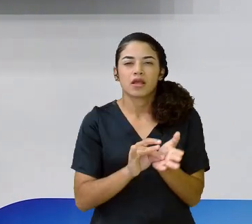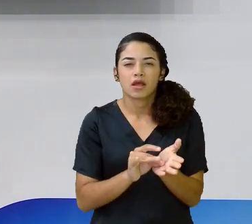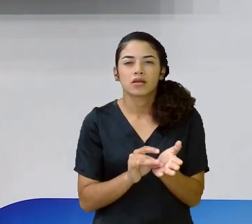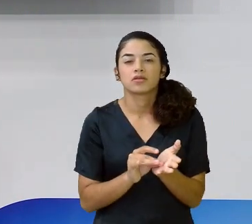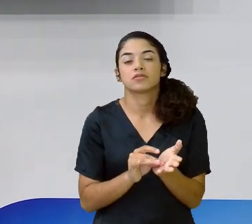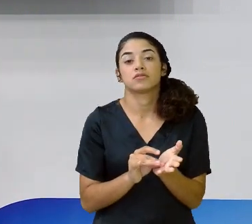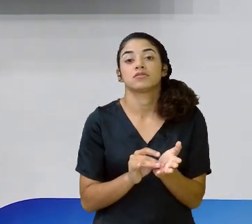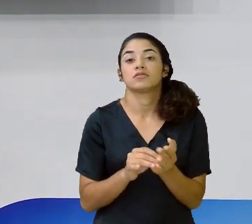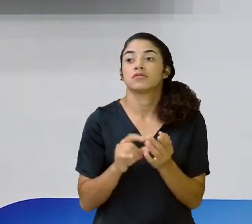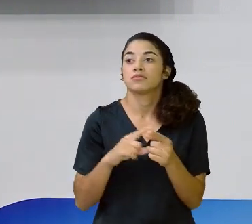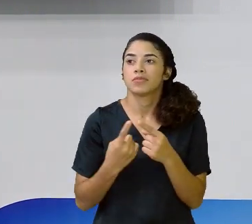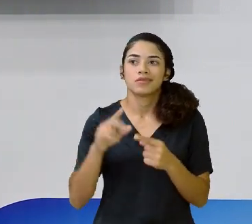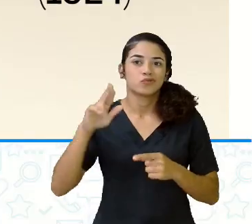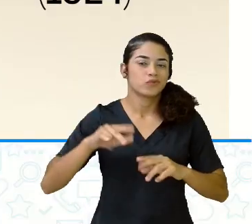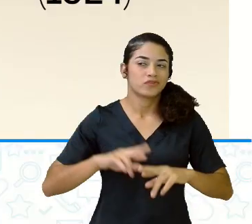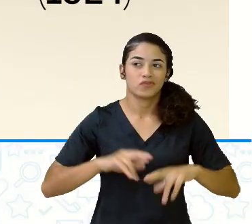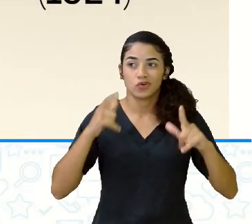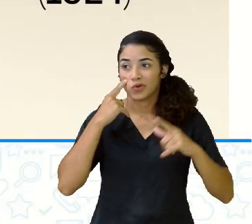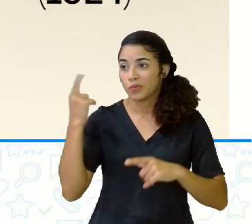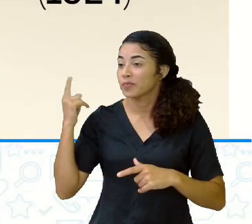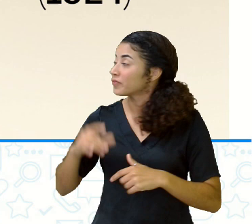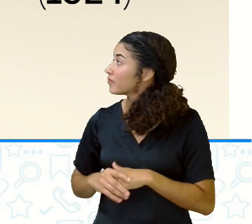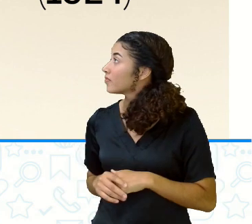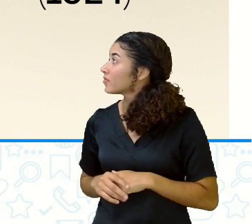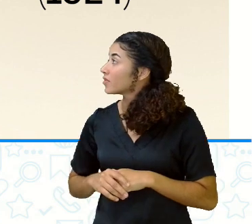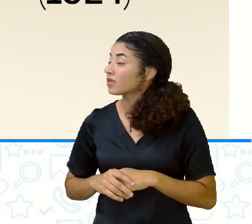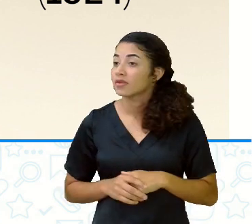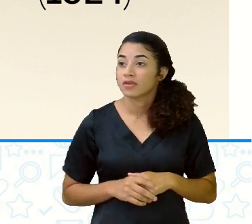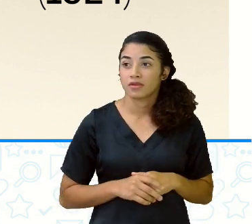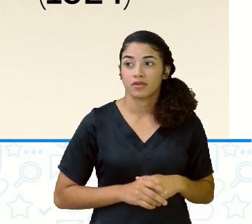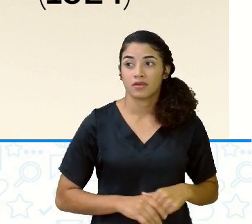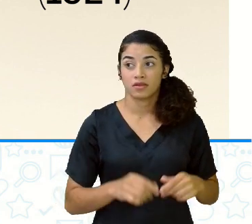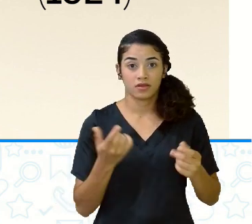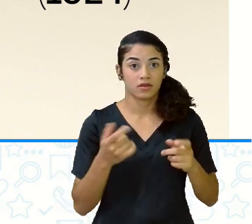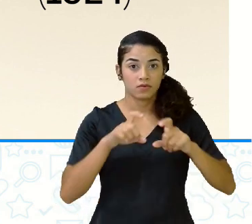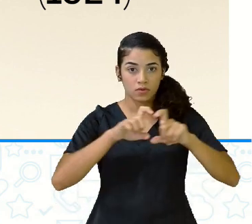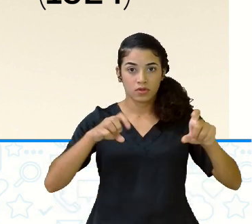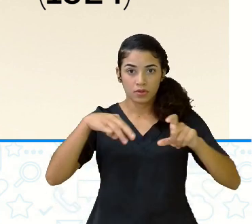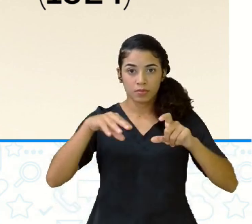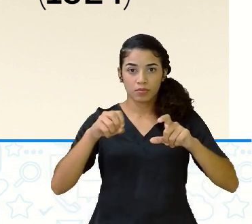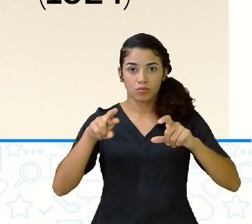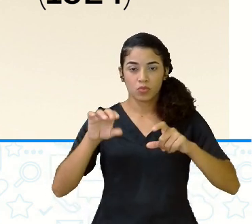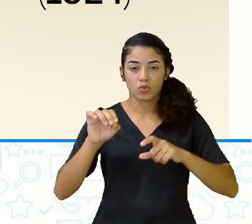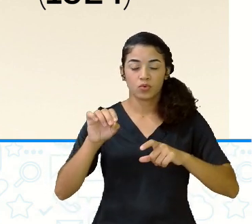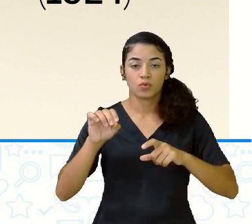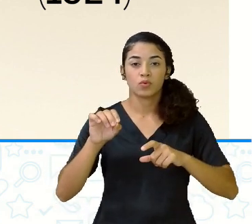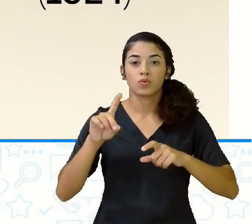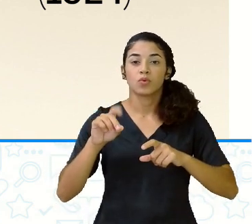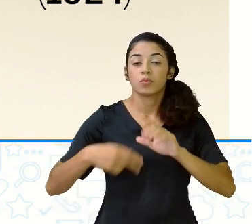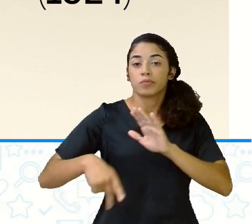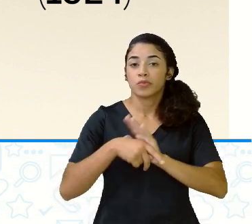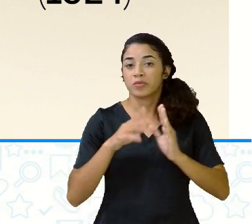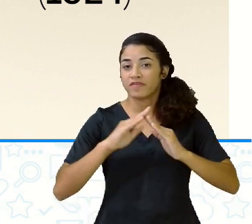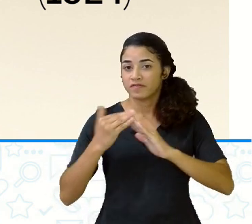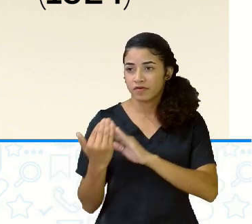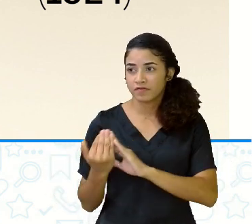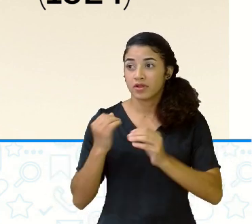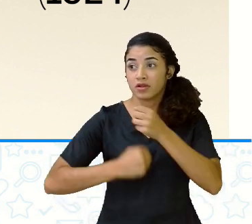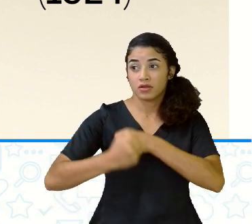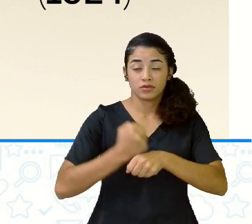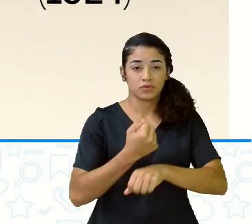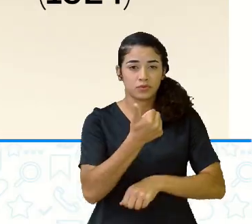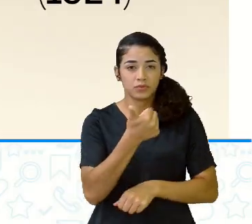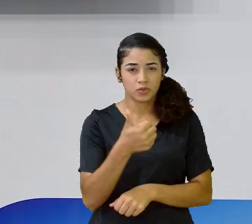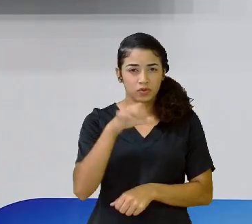também. Também ela pintou esse quadro aqui, ó, Morro da Favela, em 1924. E o que a gente está vendo aqui? Ela